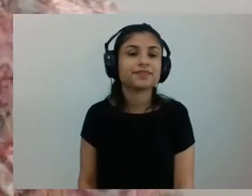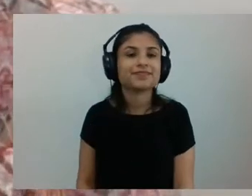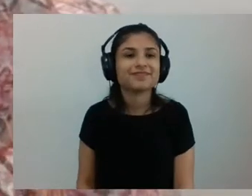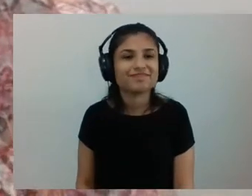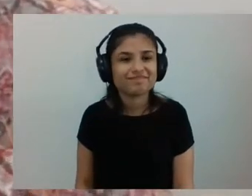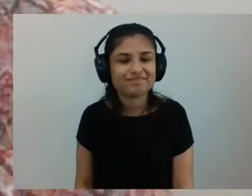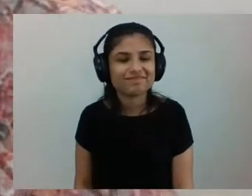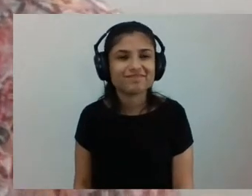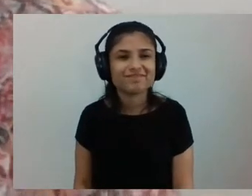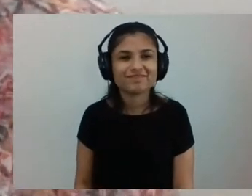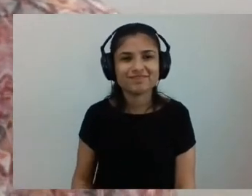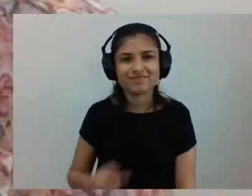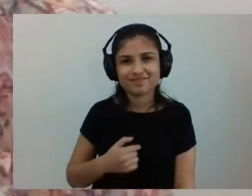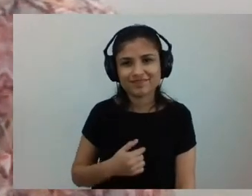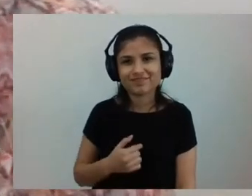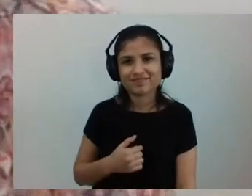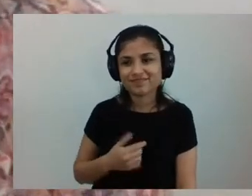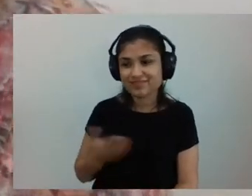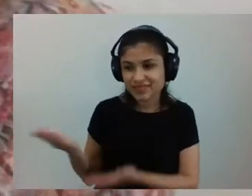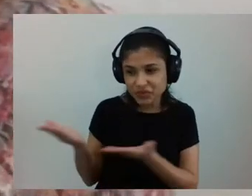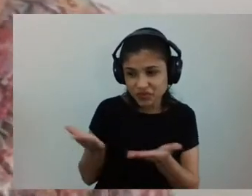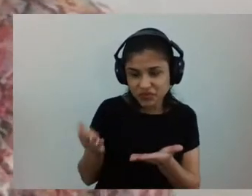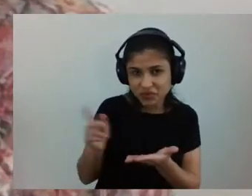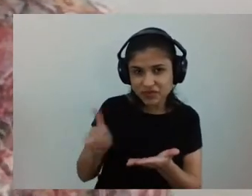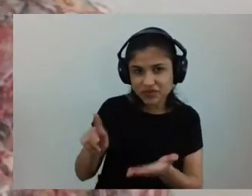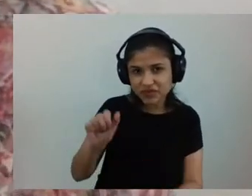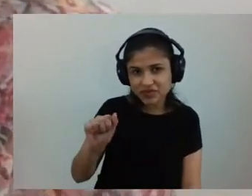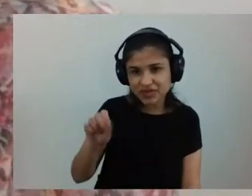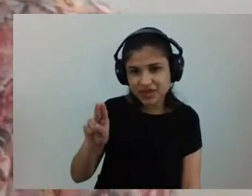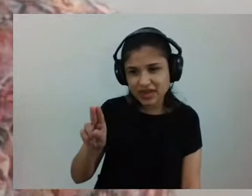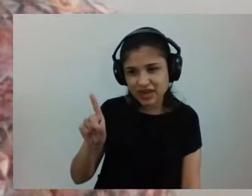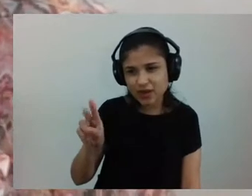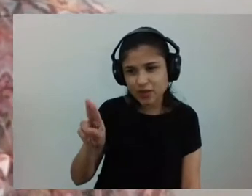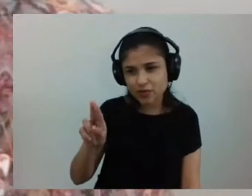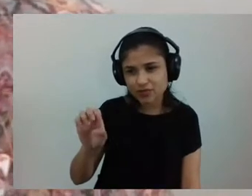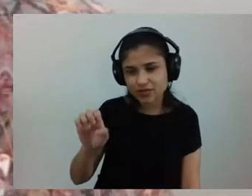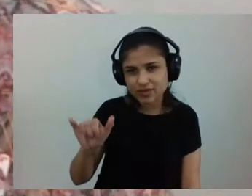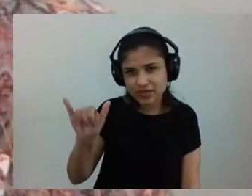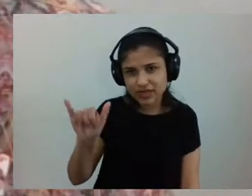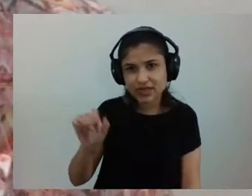Eu passo a pergunta para a professora Aldra e depois professora Sheila.